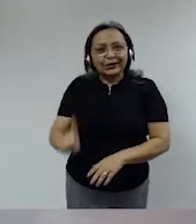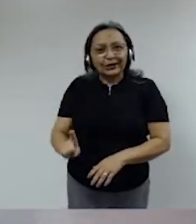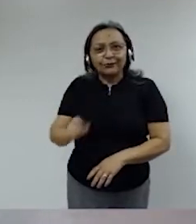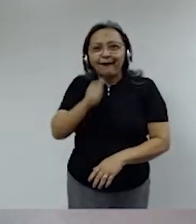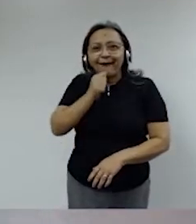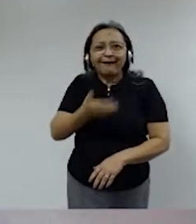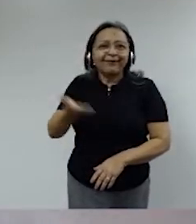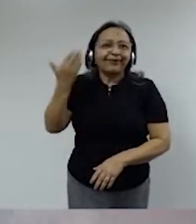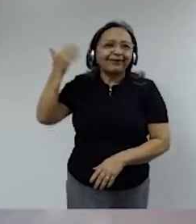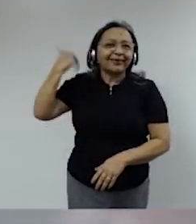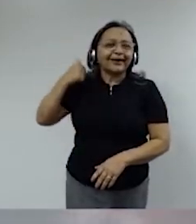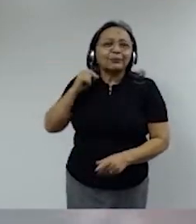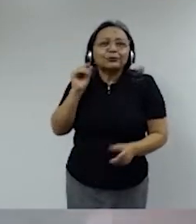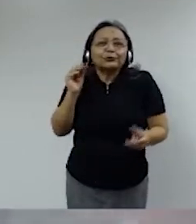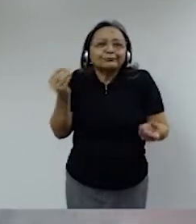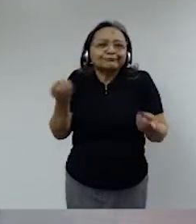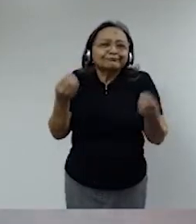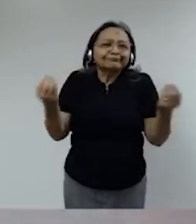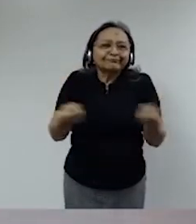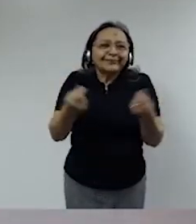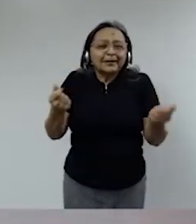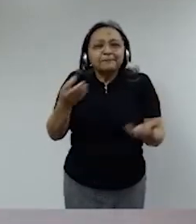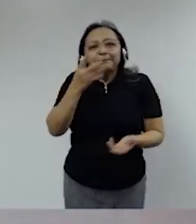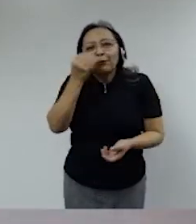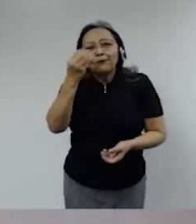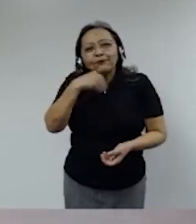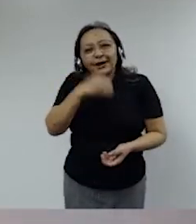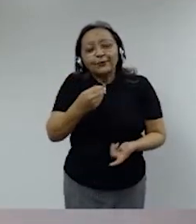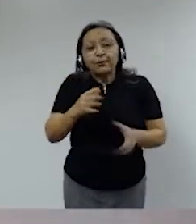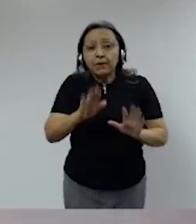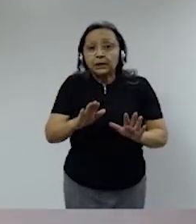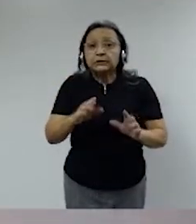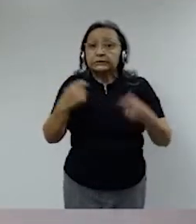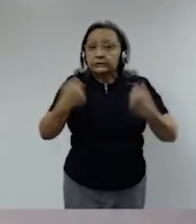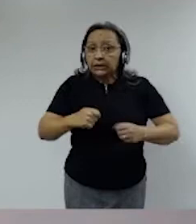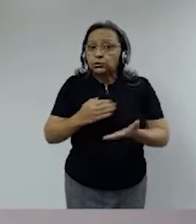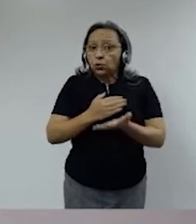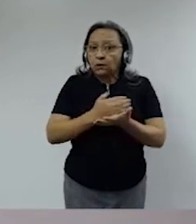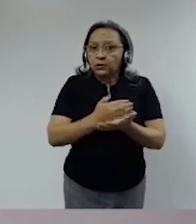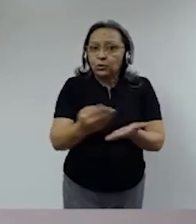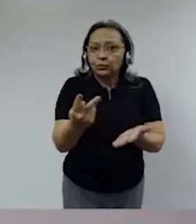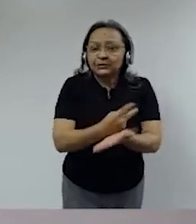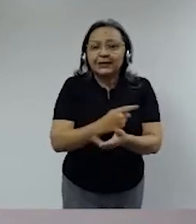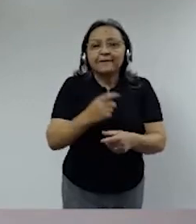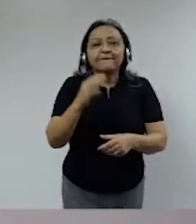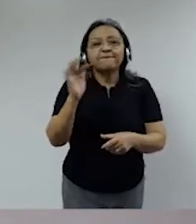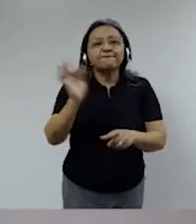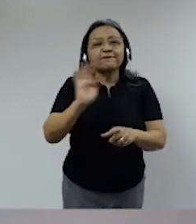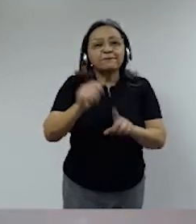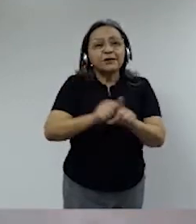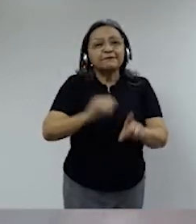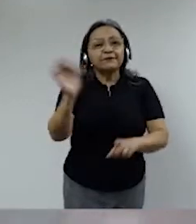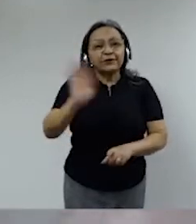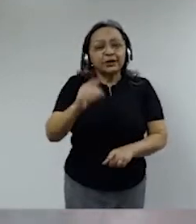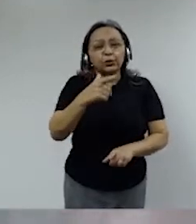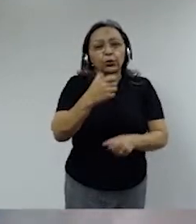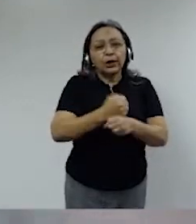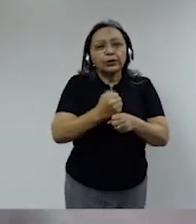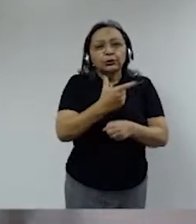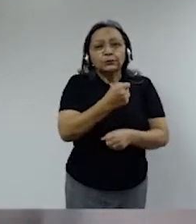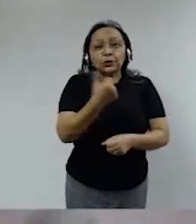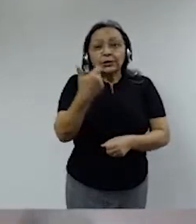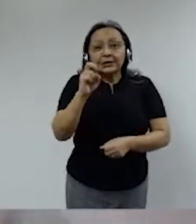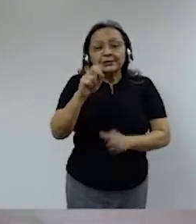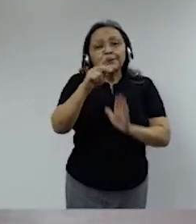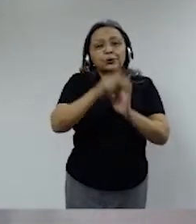era muito titubeante. Mas as audiências de custódia começaram a ocorrer em 2015, né? Em fevereiro de 2015, a resolução do CNJ, um projeto